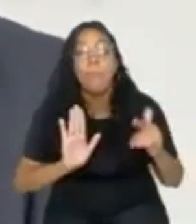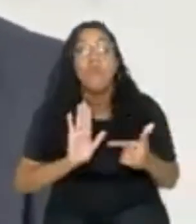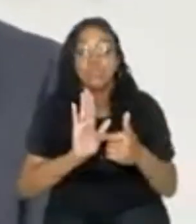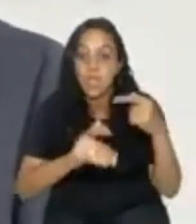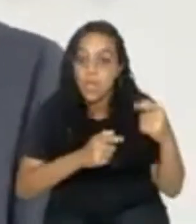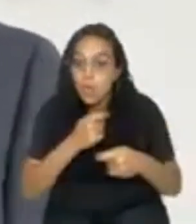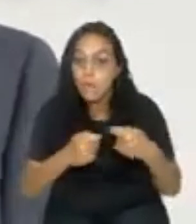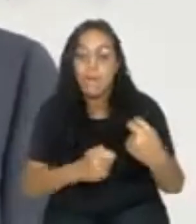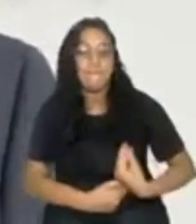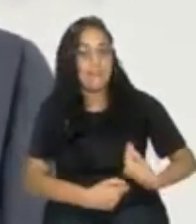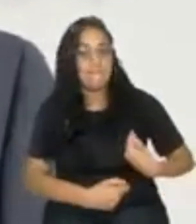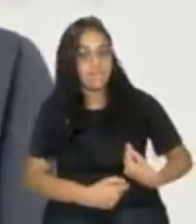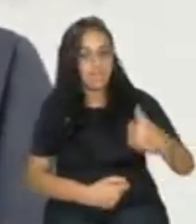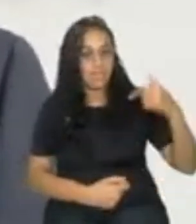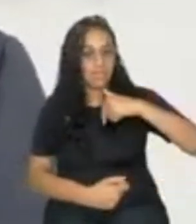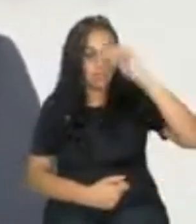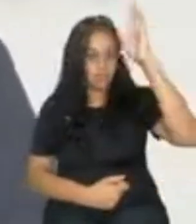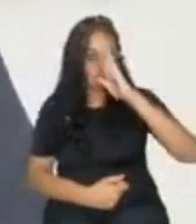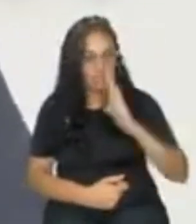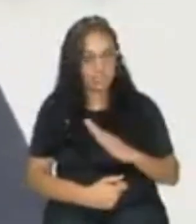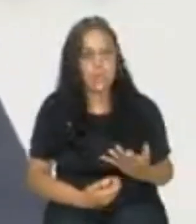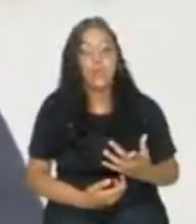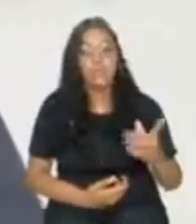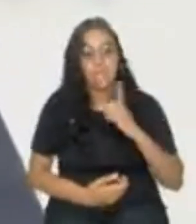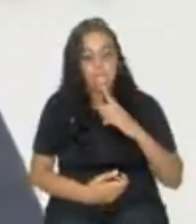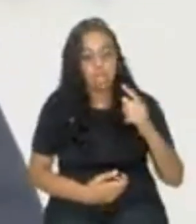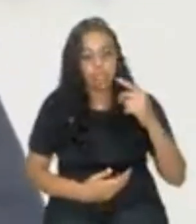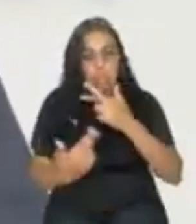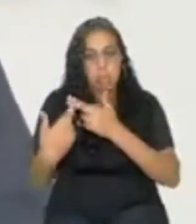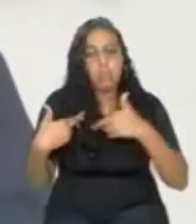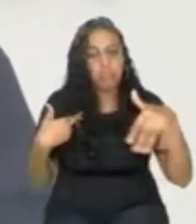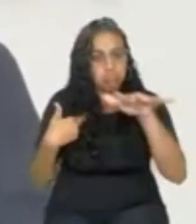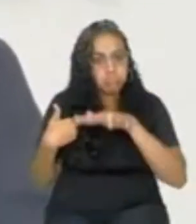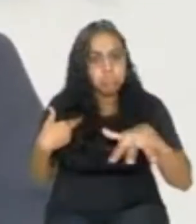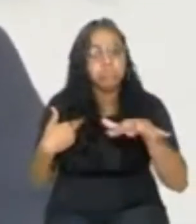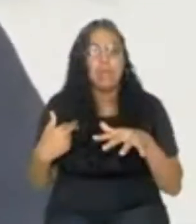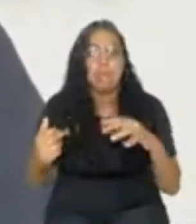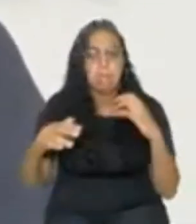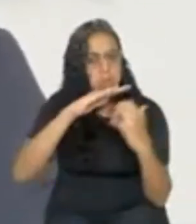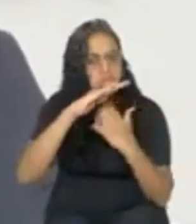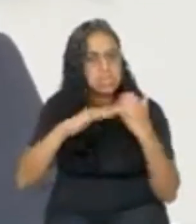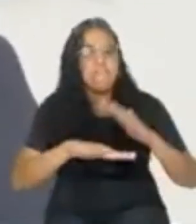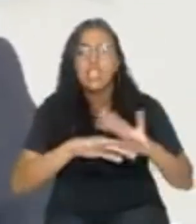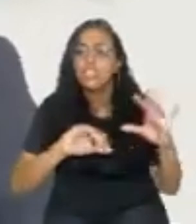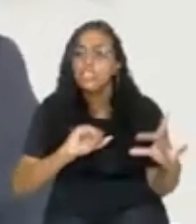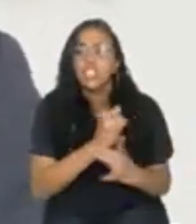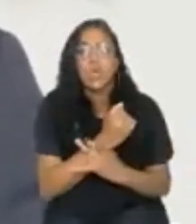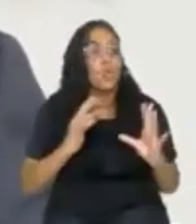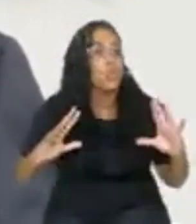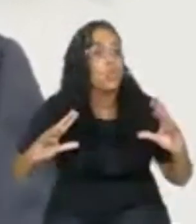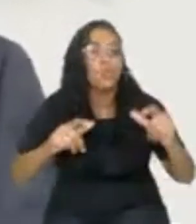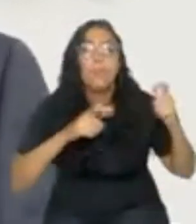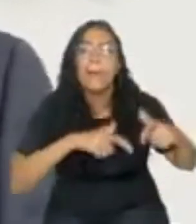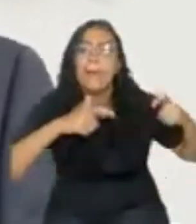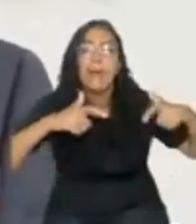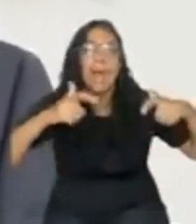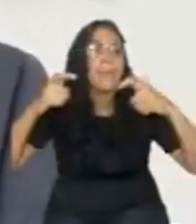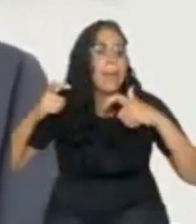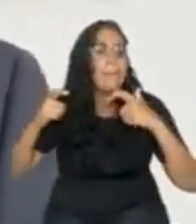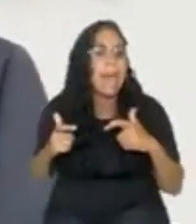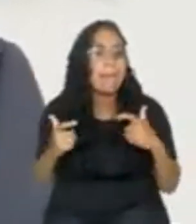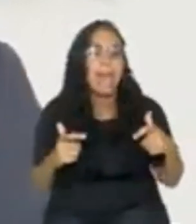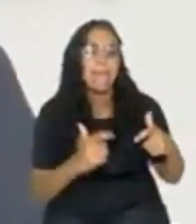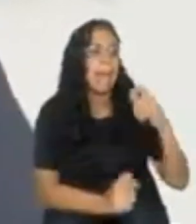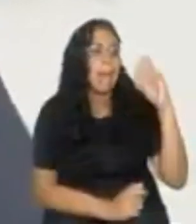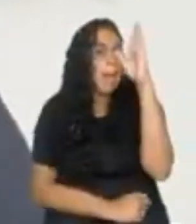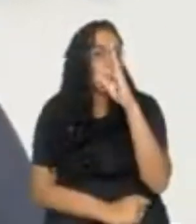tão importante para a vida do brasileiro. É o corretor de seguros que faz com que o seguro chegue em todos os lugares do Brasil, a